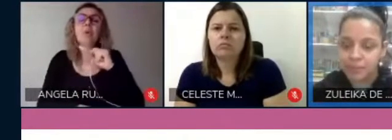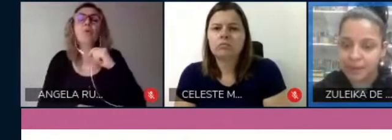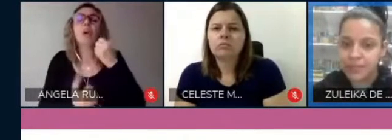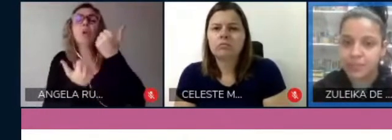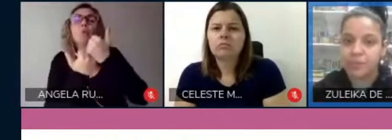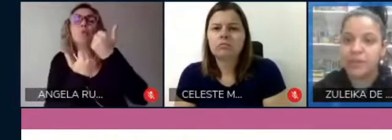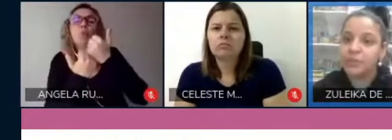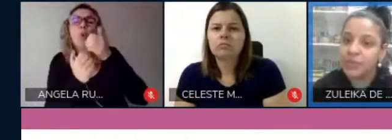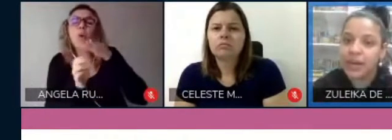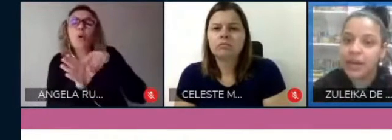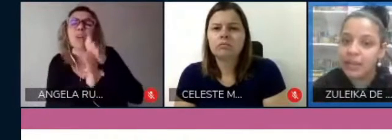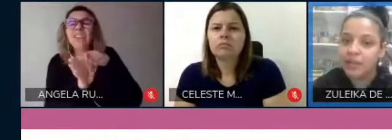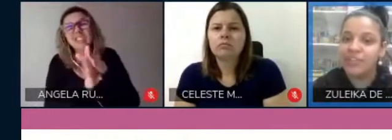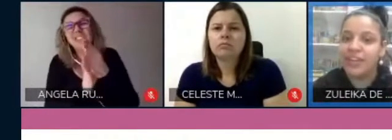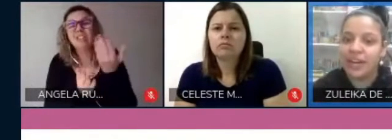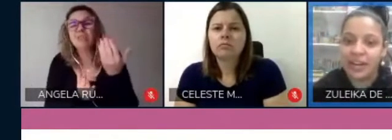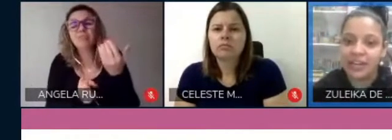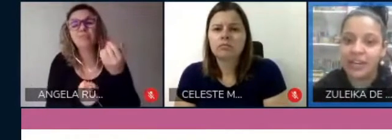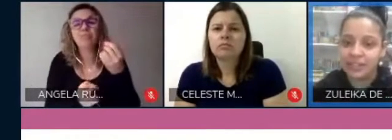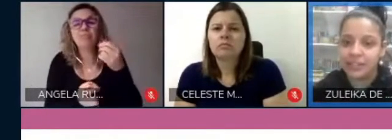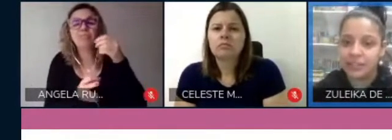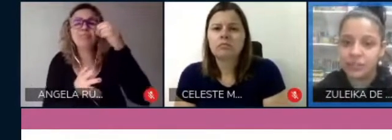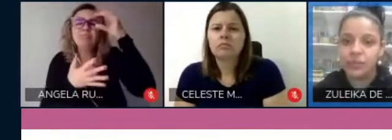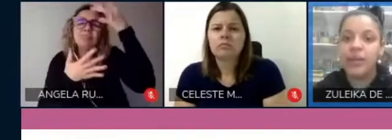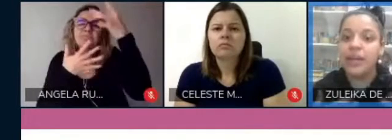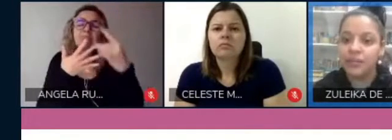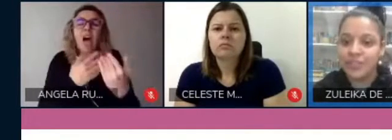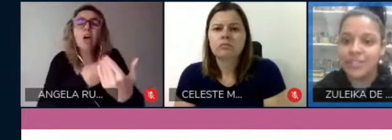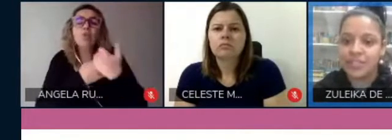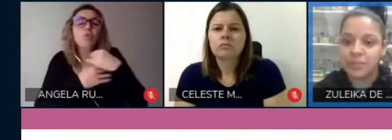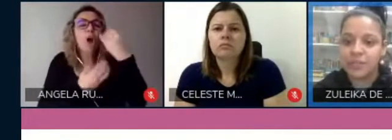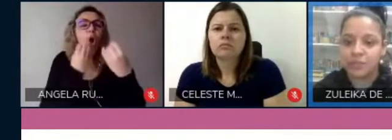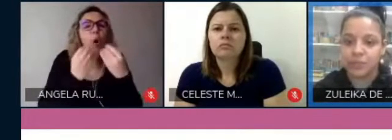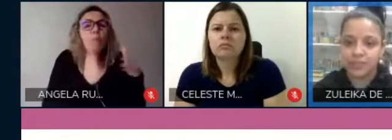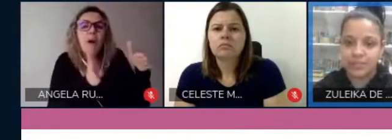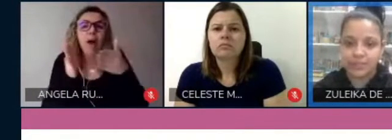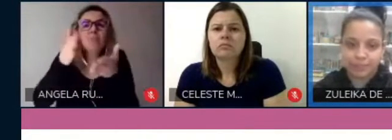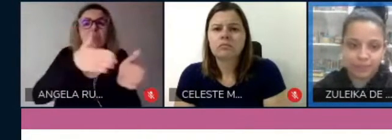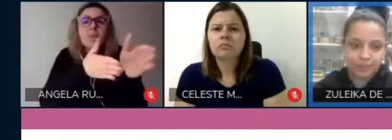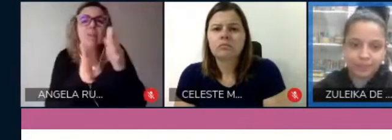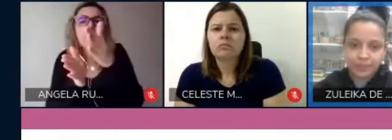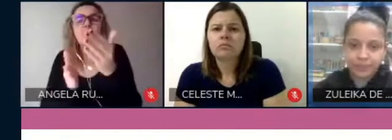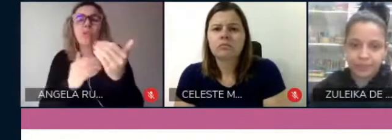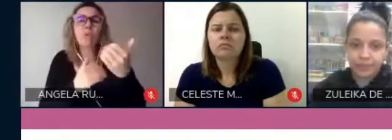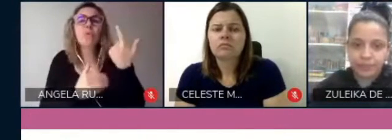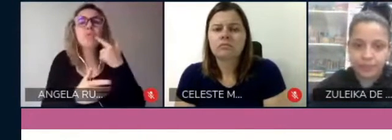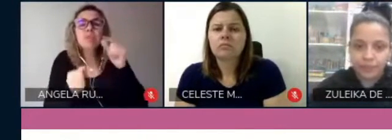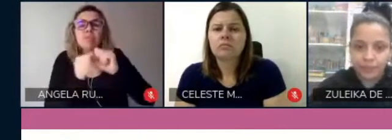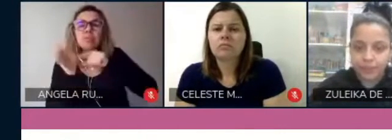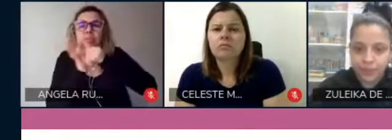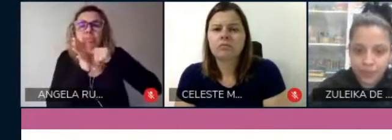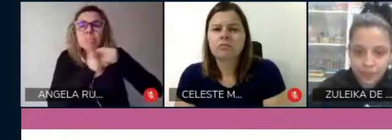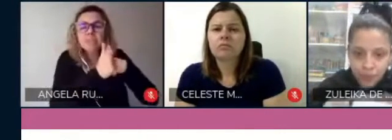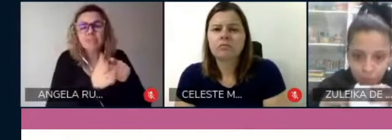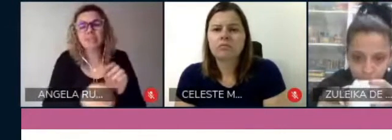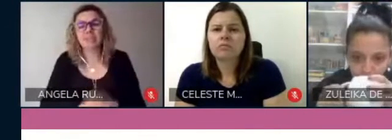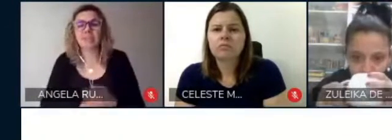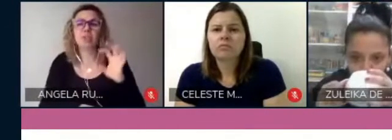do próprio Sabe Mais, para me ajudar a navegar ali dentro e fazer as minhas buscas.